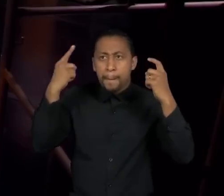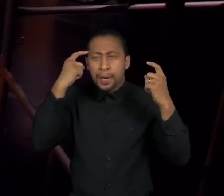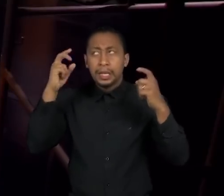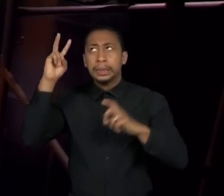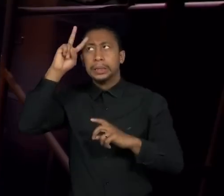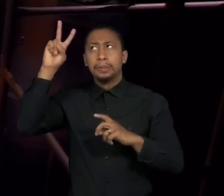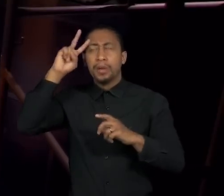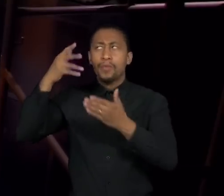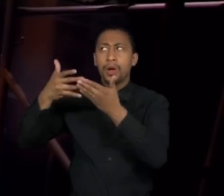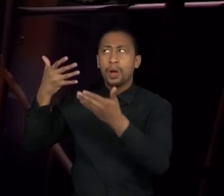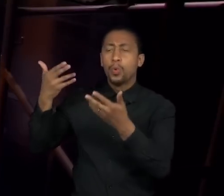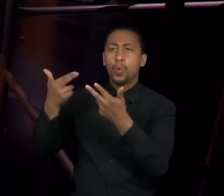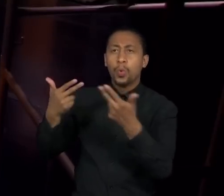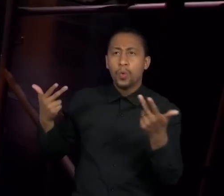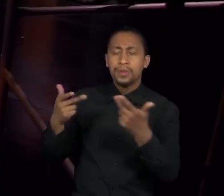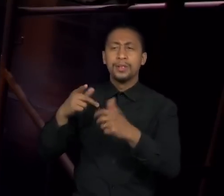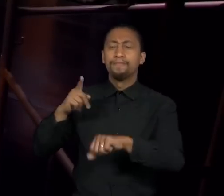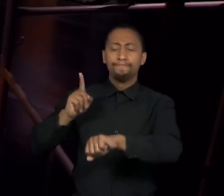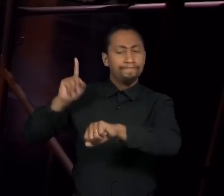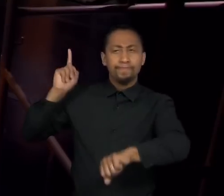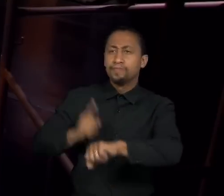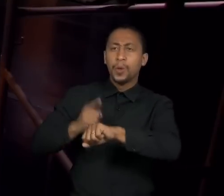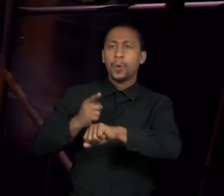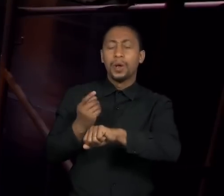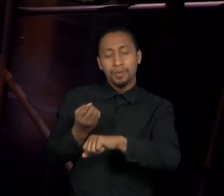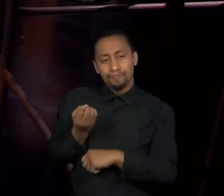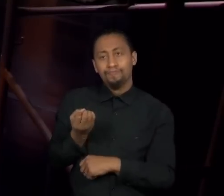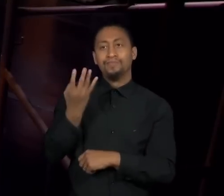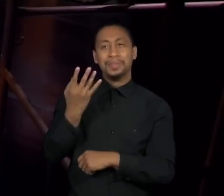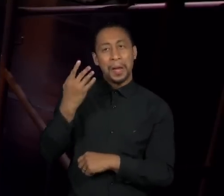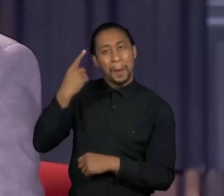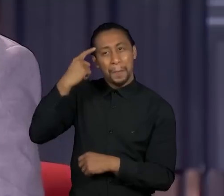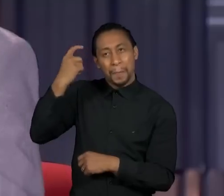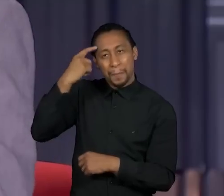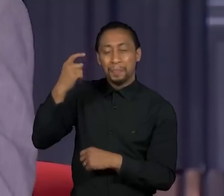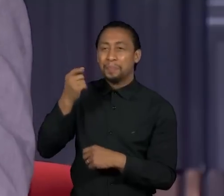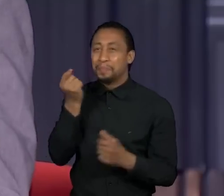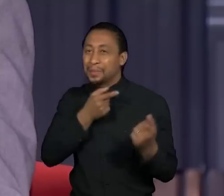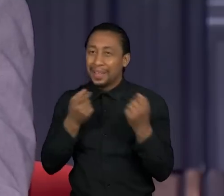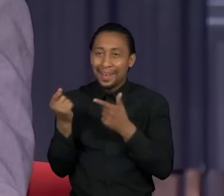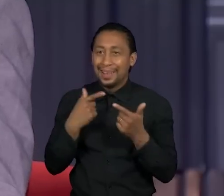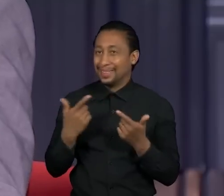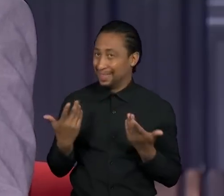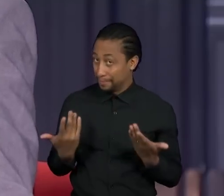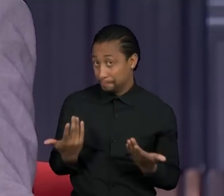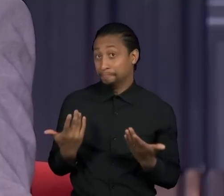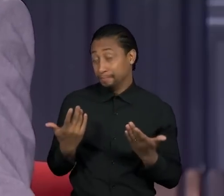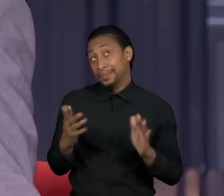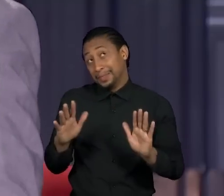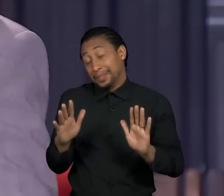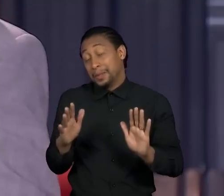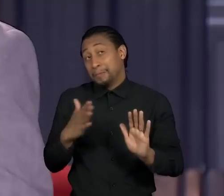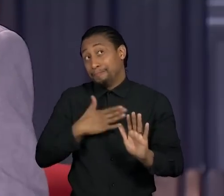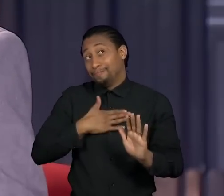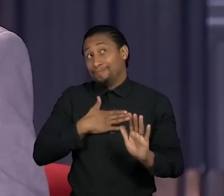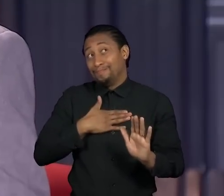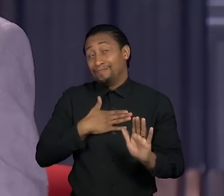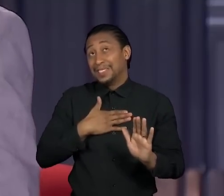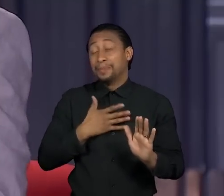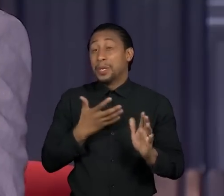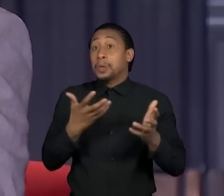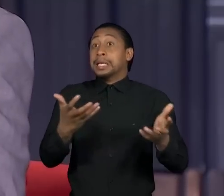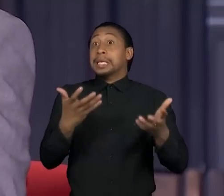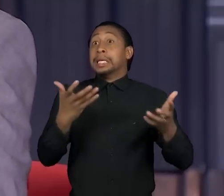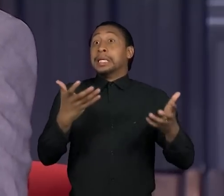de detalhes, de fazer piada na hora, Sei. de improvisar. E não foi uma coisa que... Não foi porque eu quis, sacou?